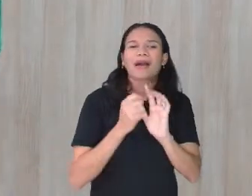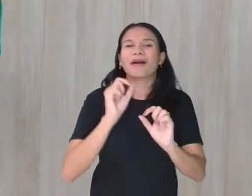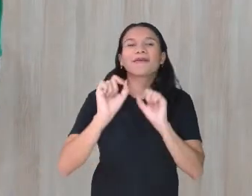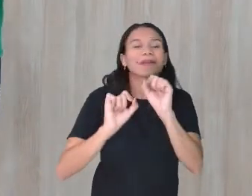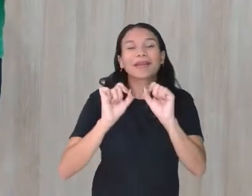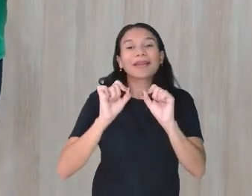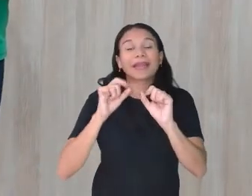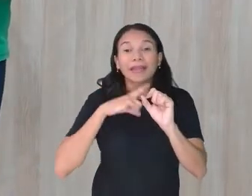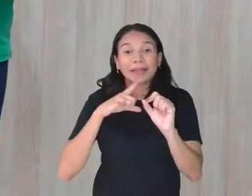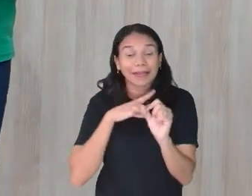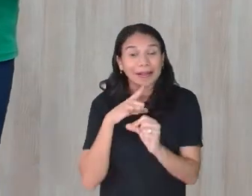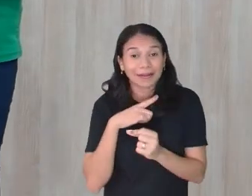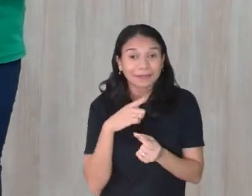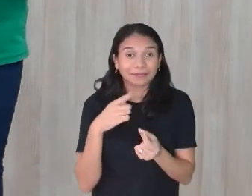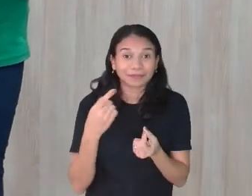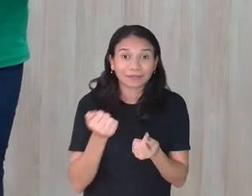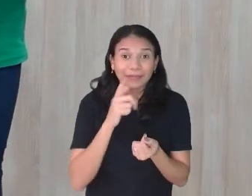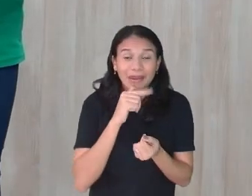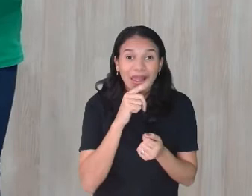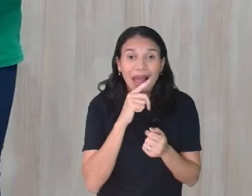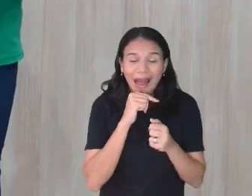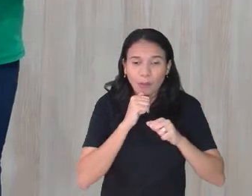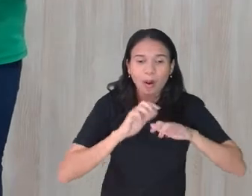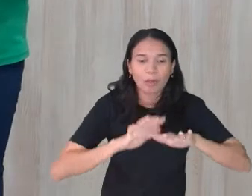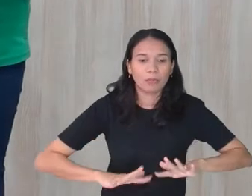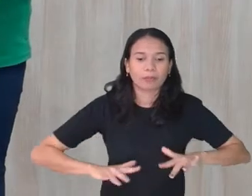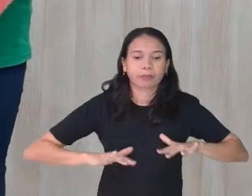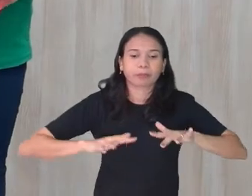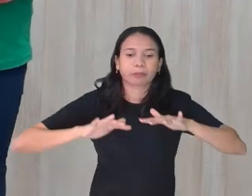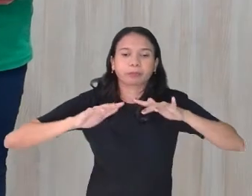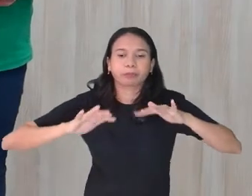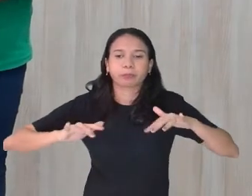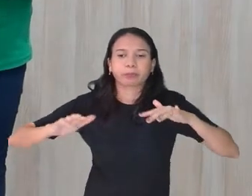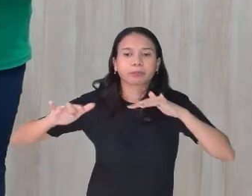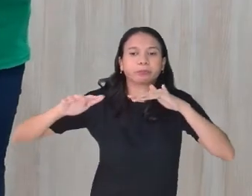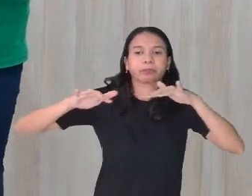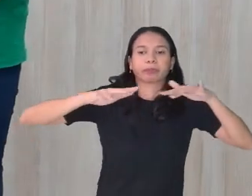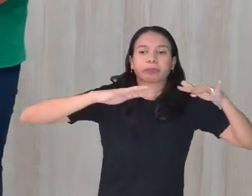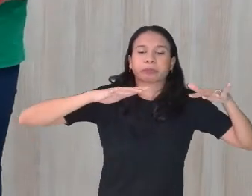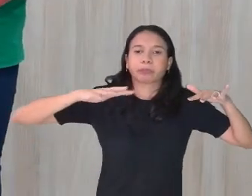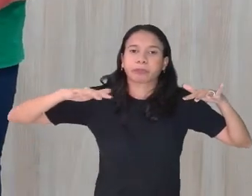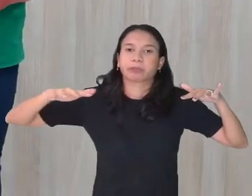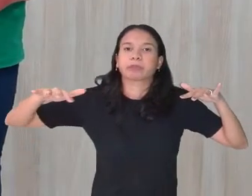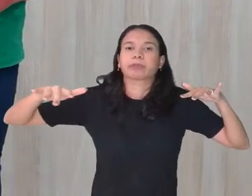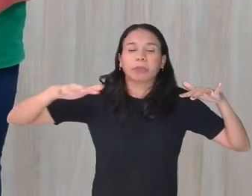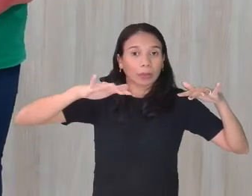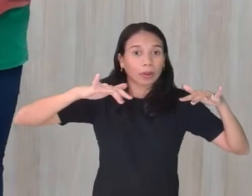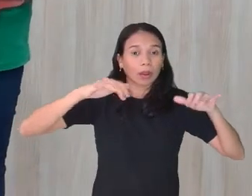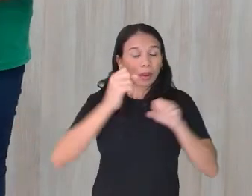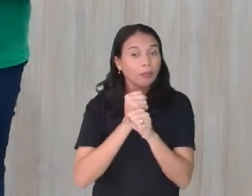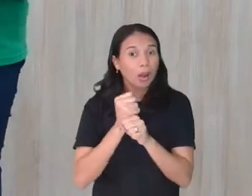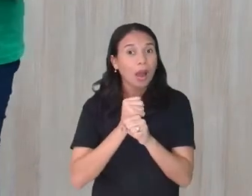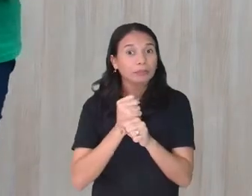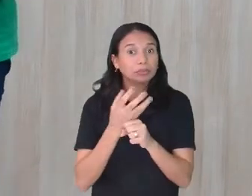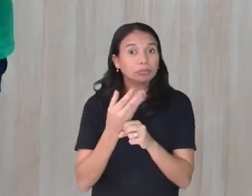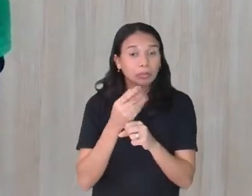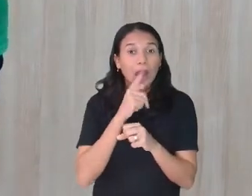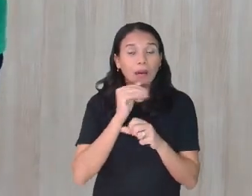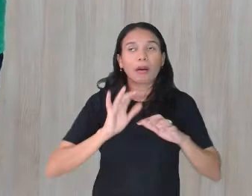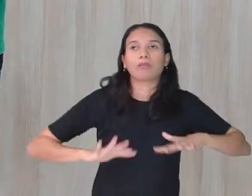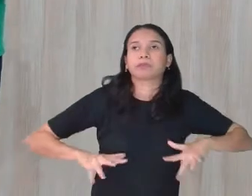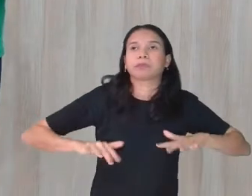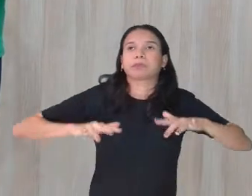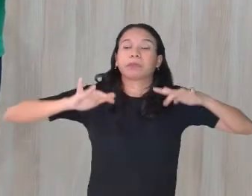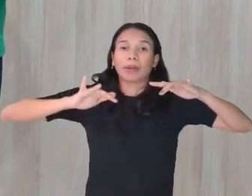que ele vai ficar inundado, ele vai ficar cheio d'água durante uma época bem longa, viu, do ano. E é interessante que